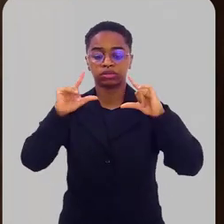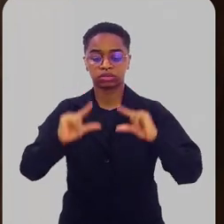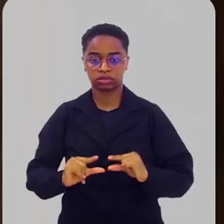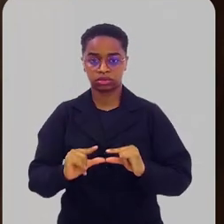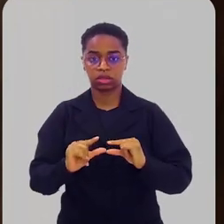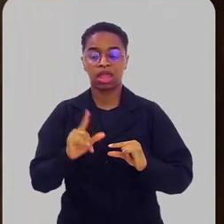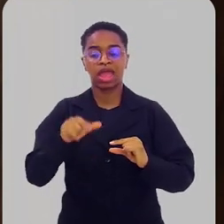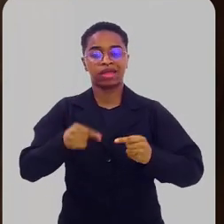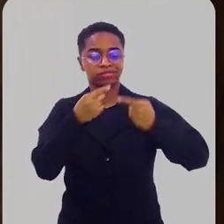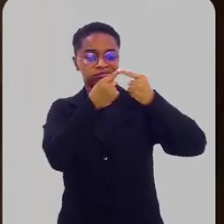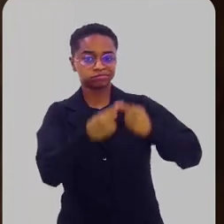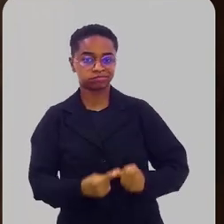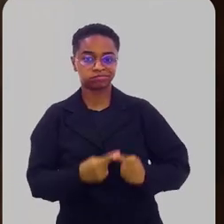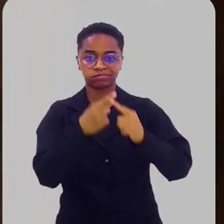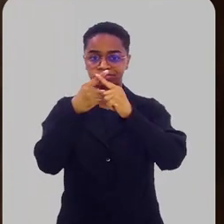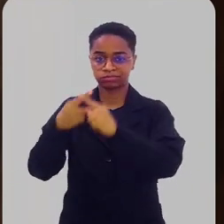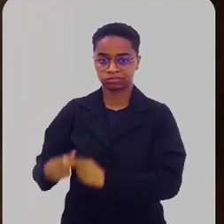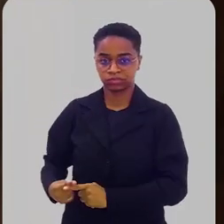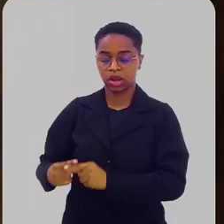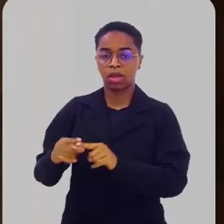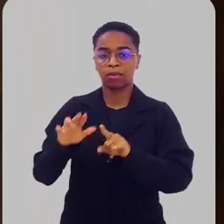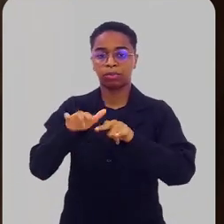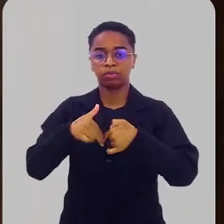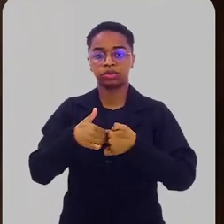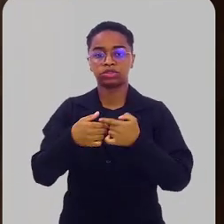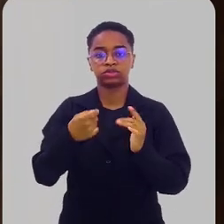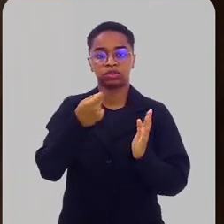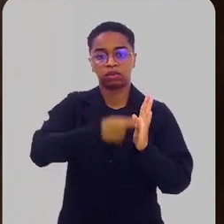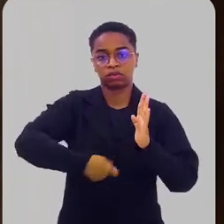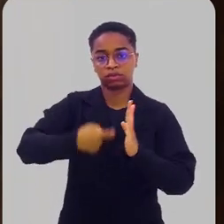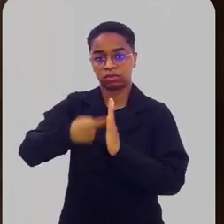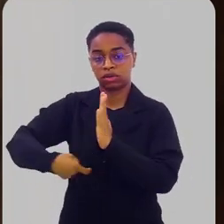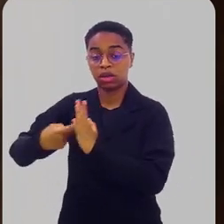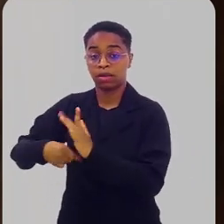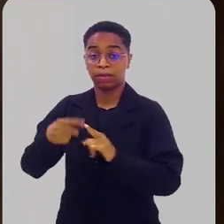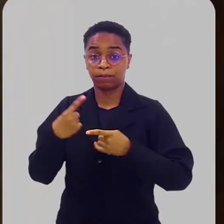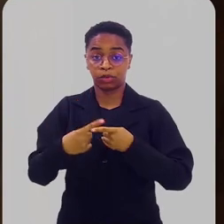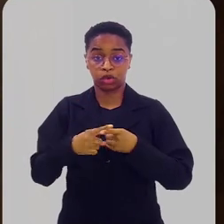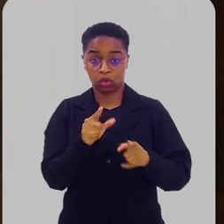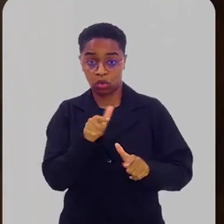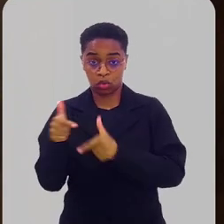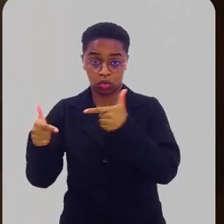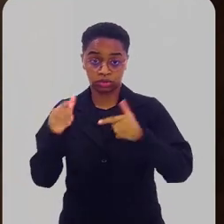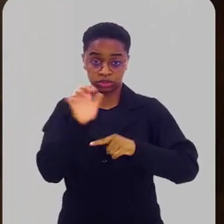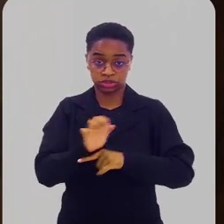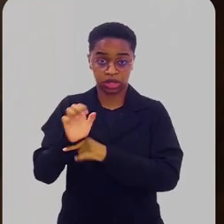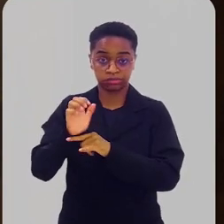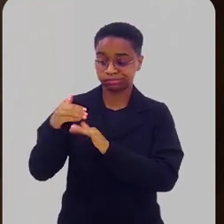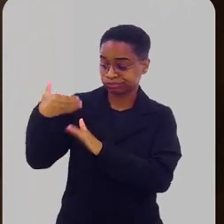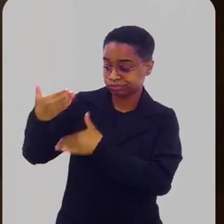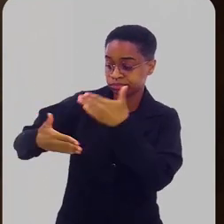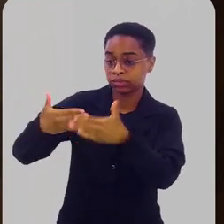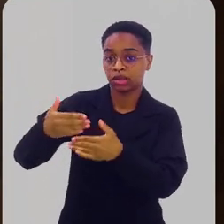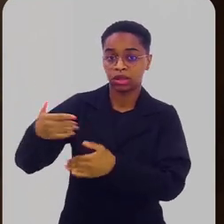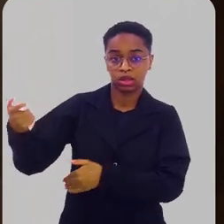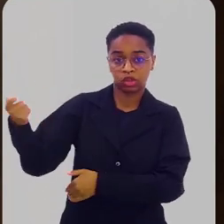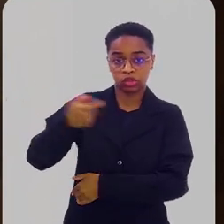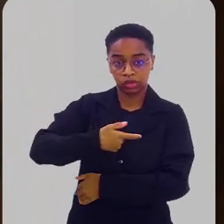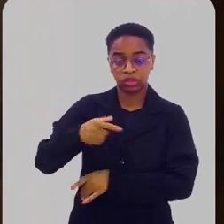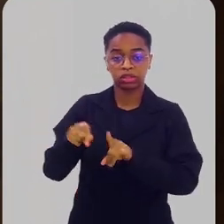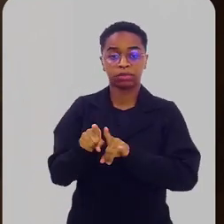queda foi a competitividade tributária. Outros estados avançaram muito mais rápido que a gente